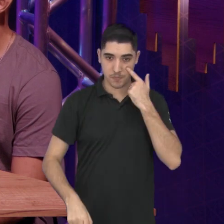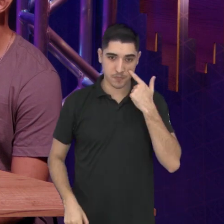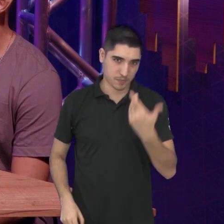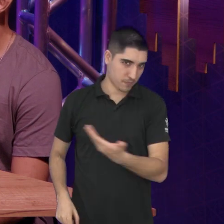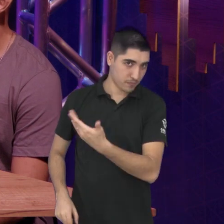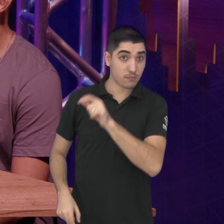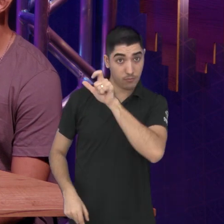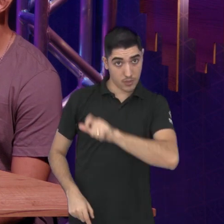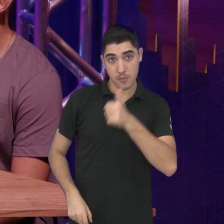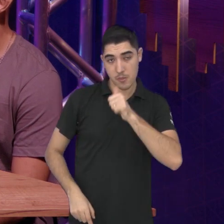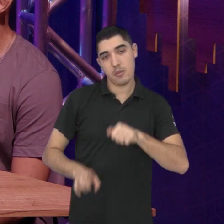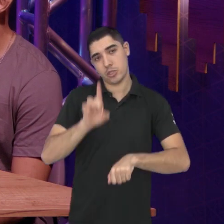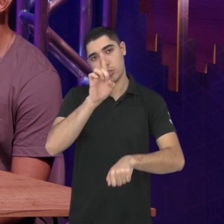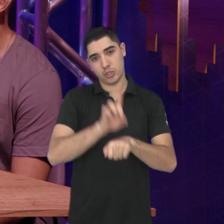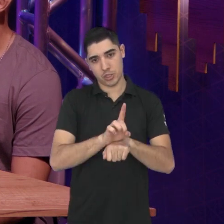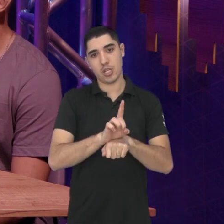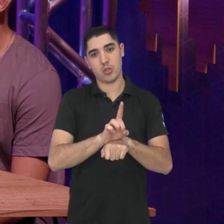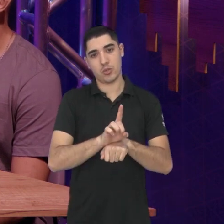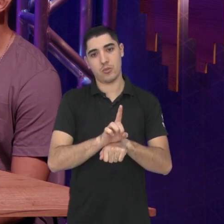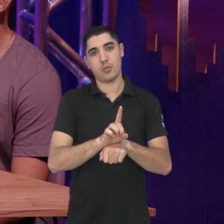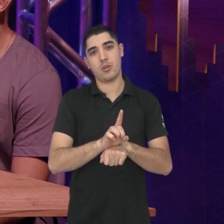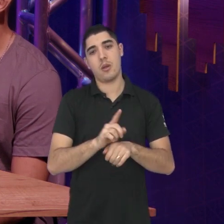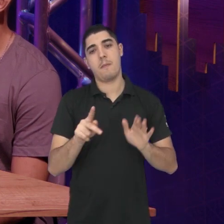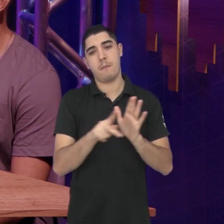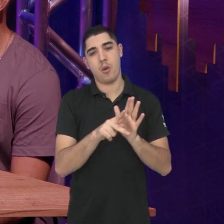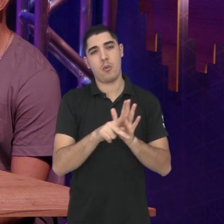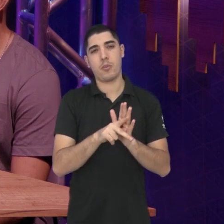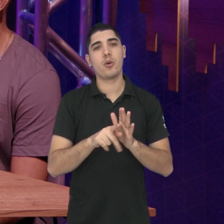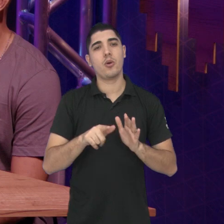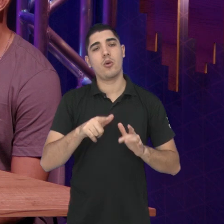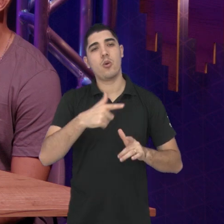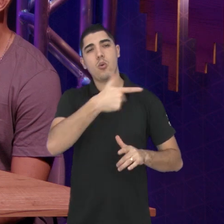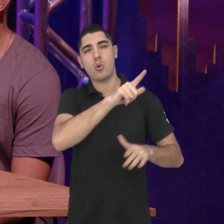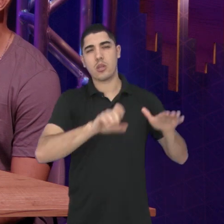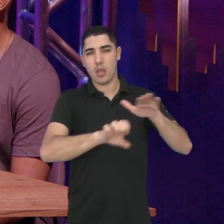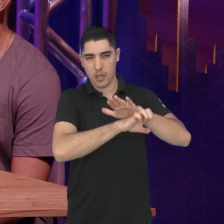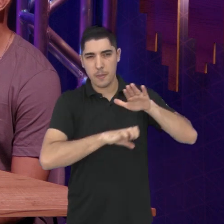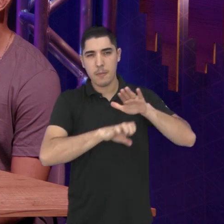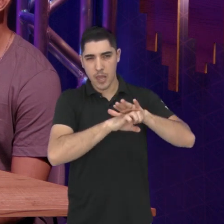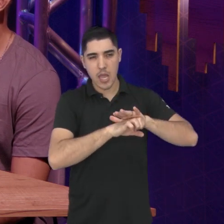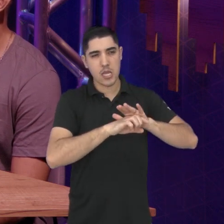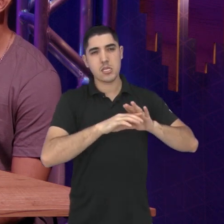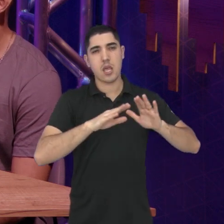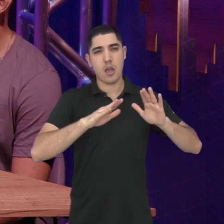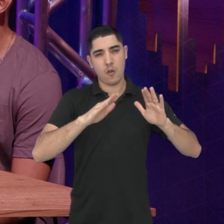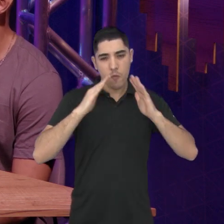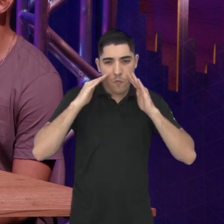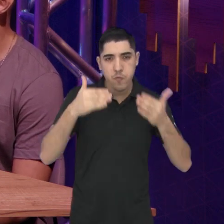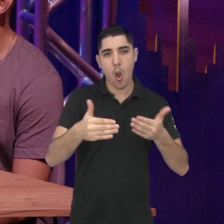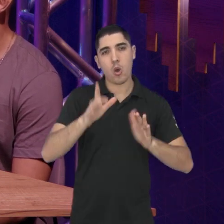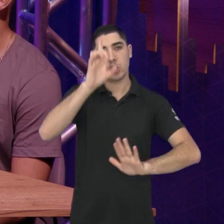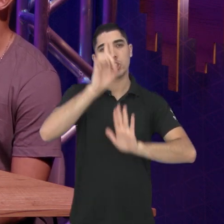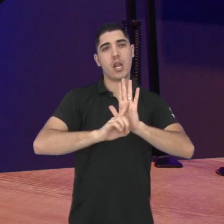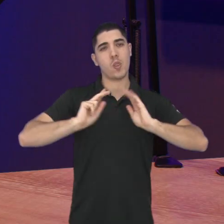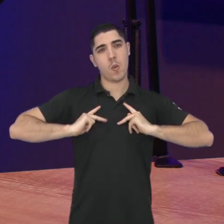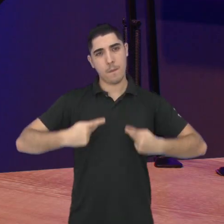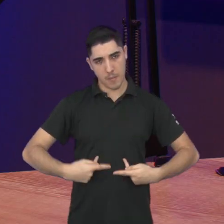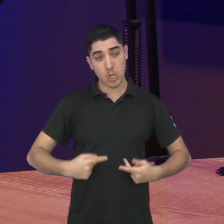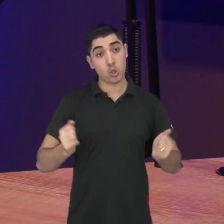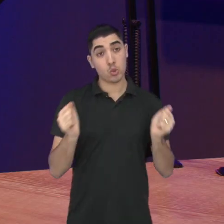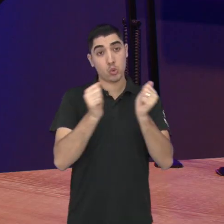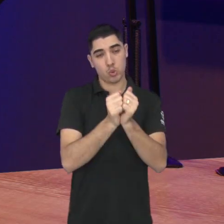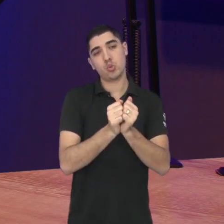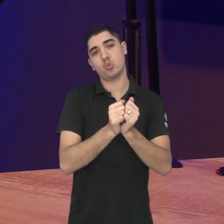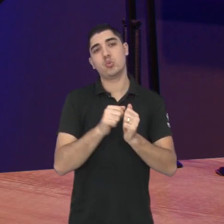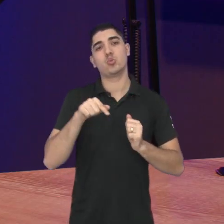Forrest. Ela faz parte, né, ela é diretora fundadora da Walk Free, que é uma das organizações de direitos humanos que trabalha